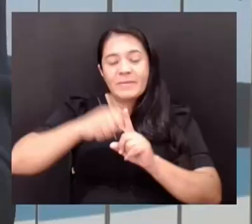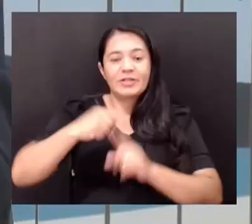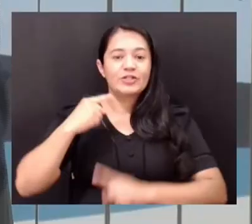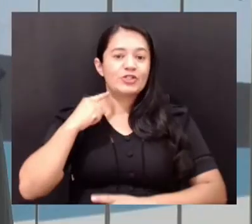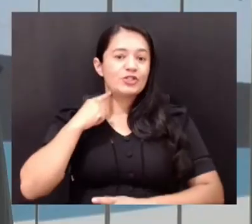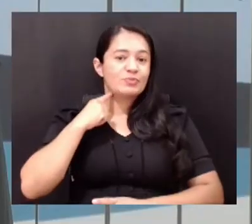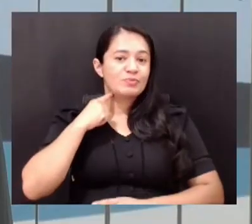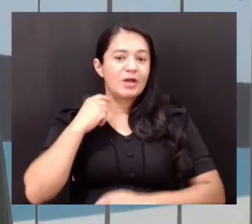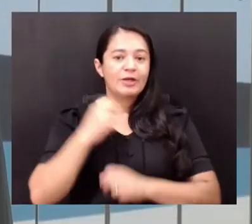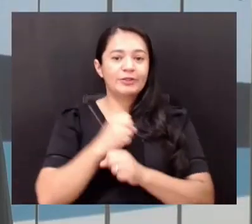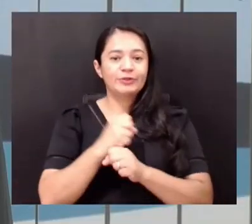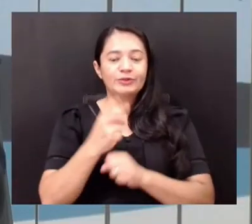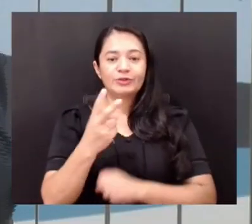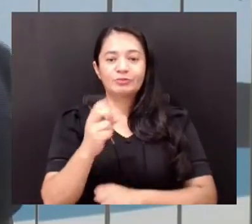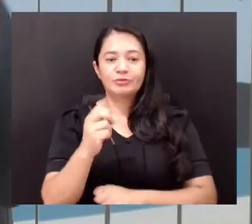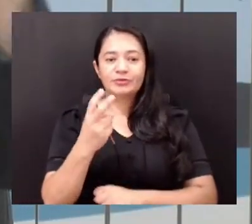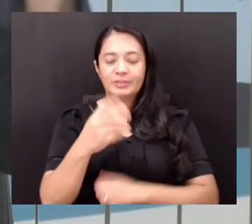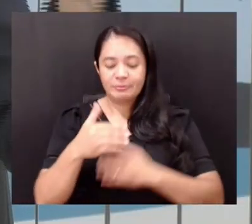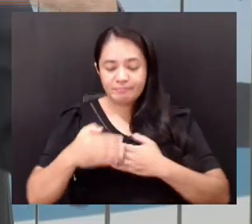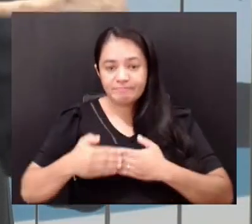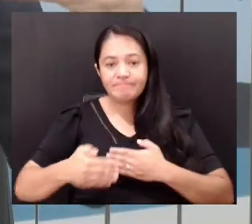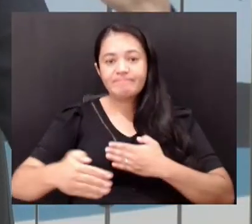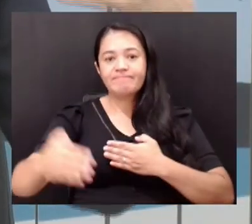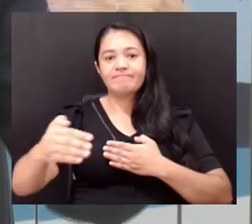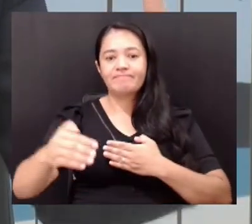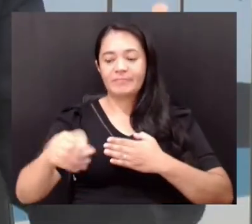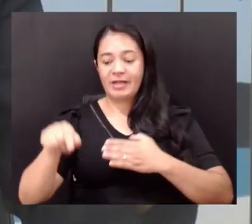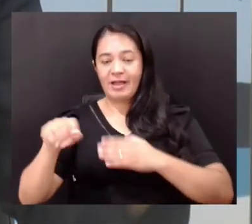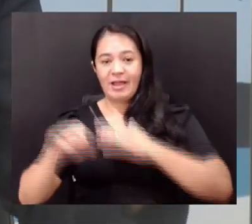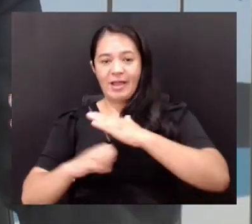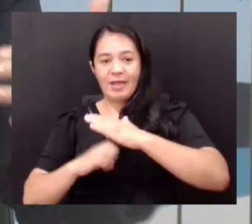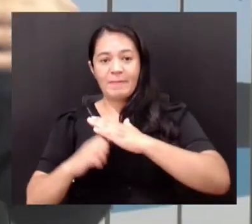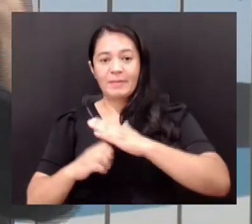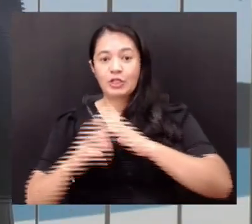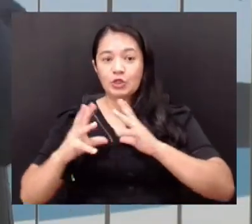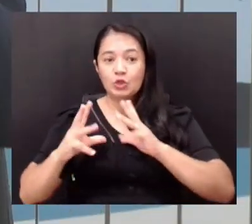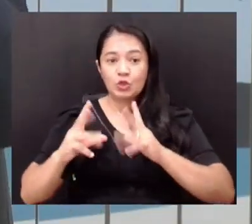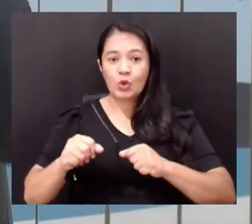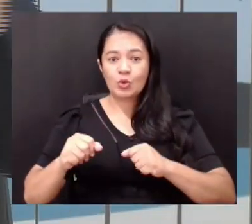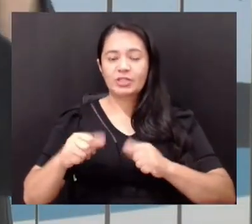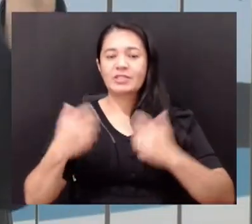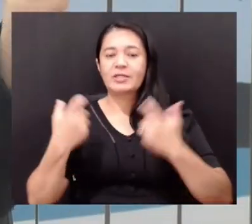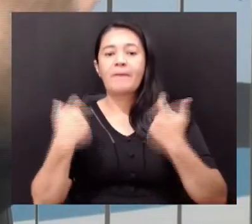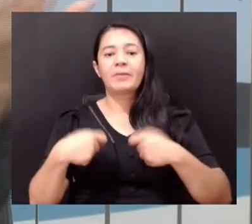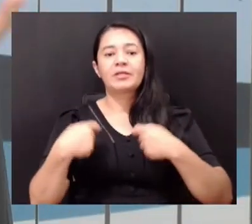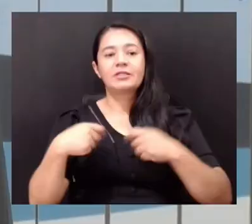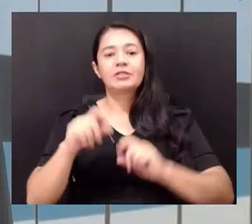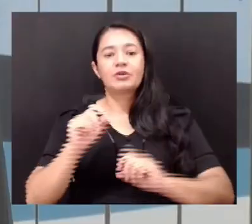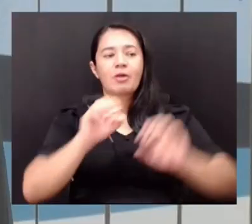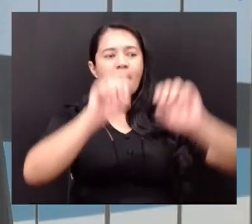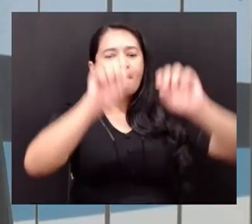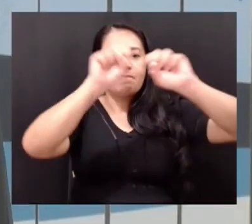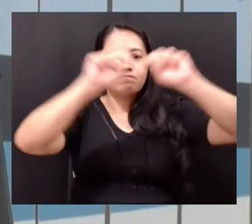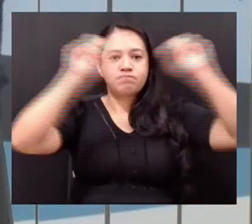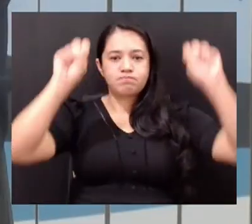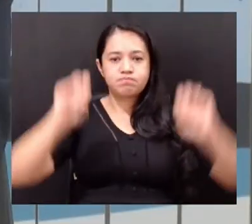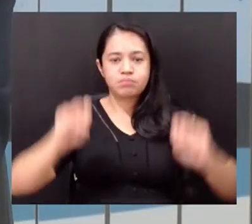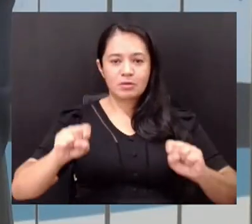2025, as empresas devem colocar no sistema todos os riscos dos